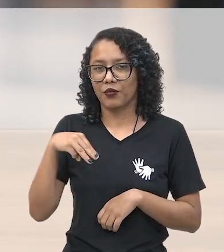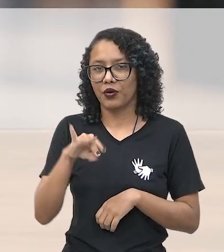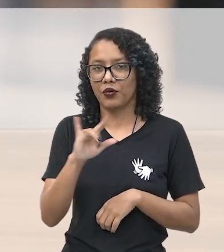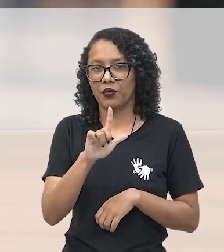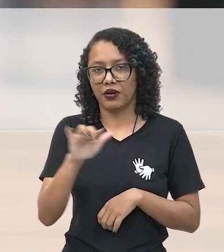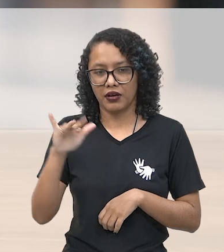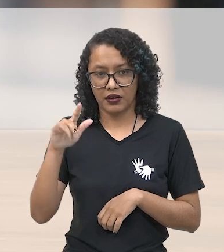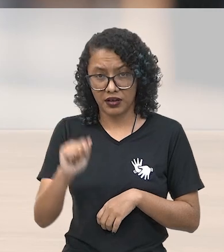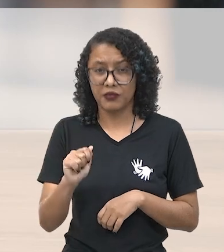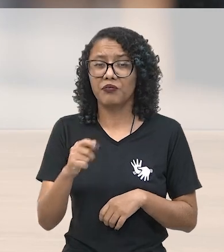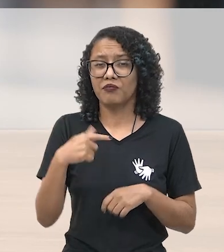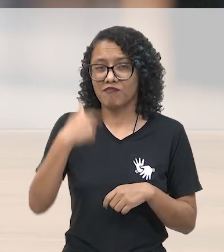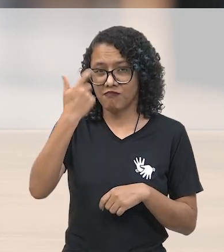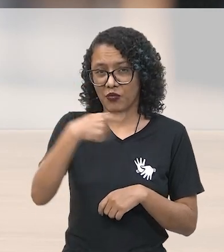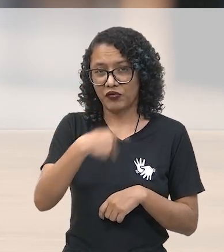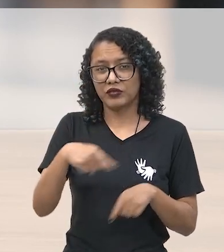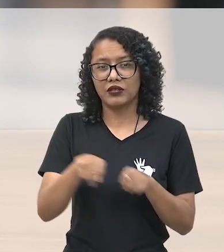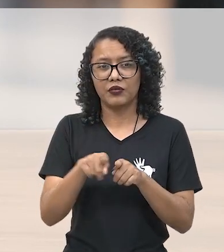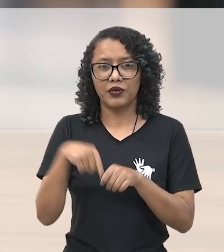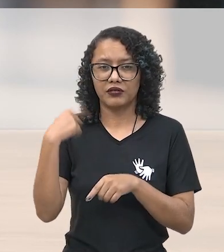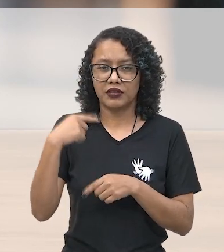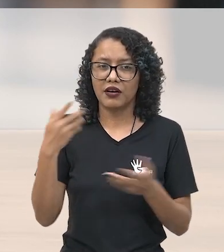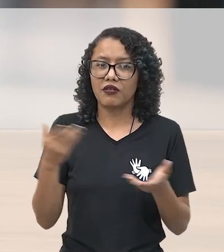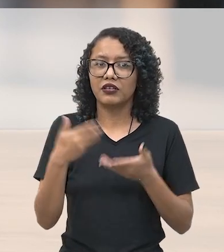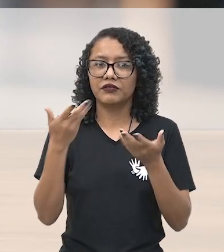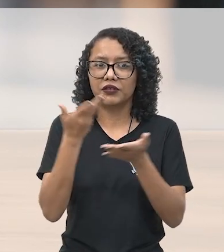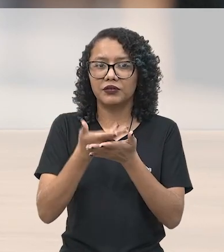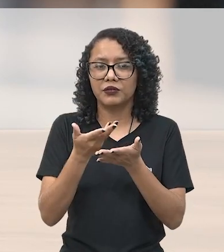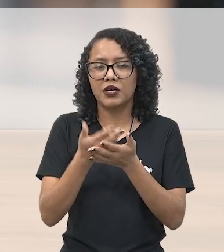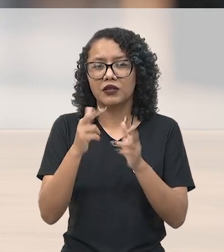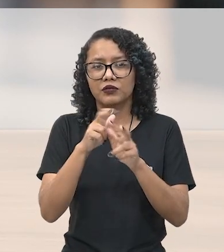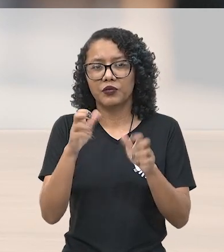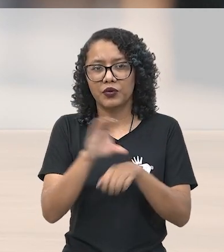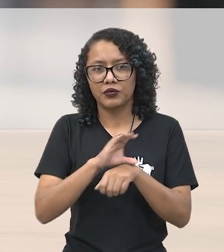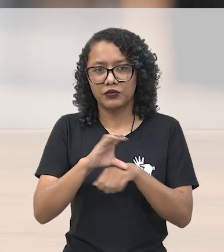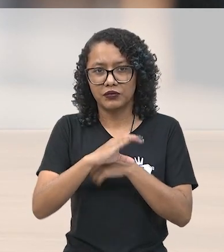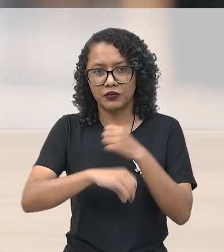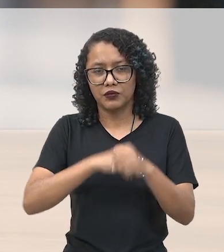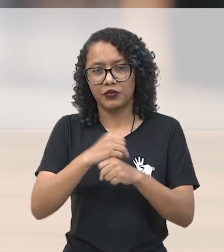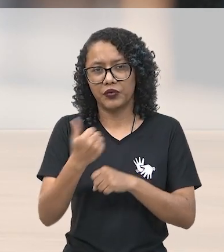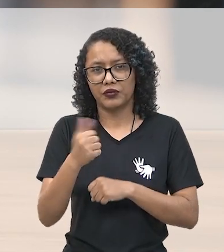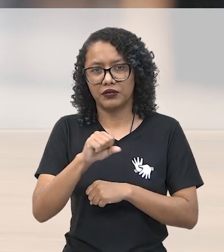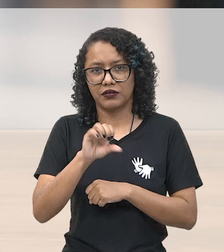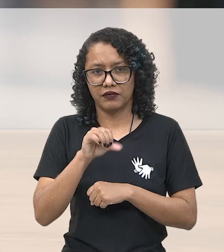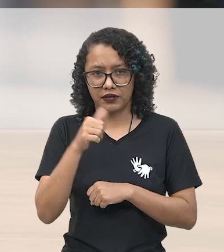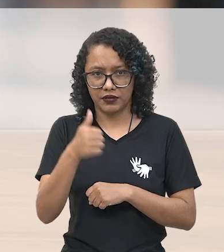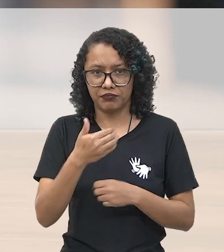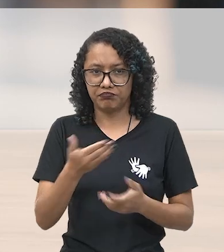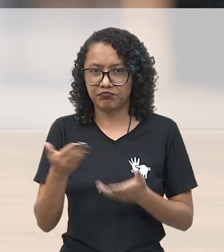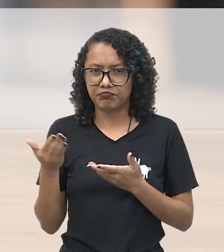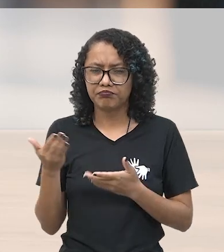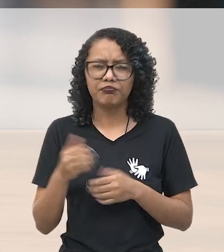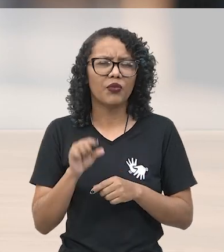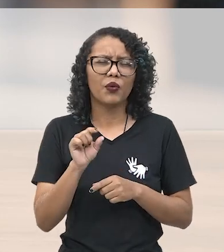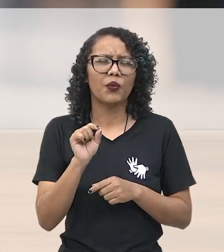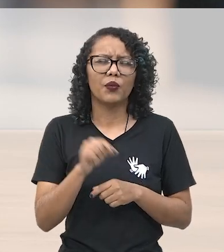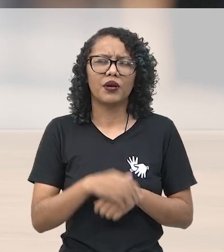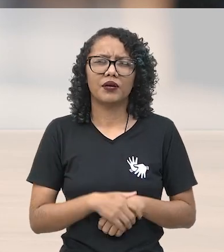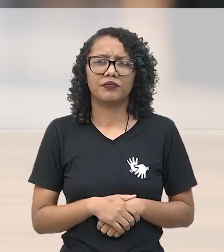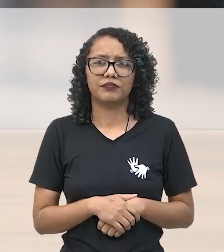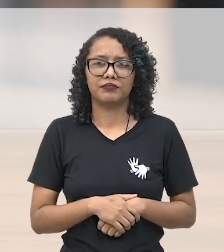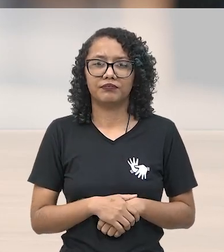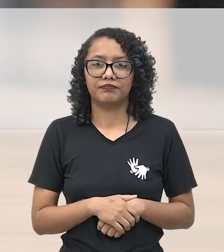sou advogado e hoje nós vamos tratar sobre a Constituição de 1891. Essa Constituição ela rompe com